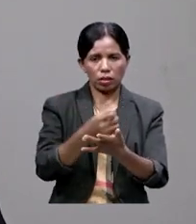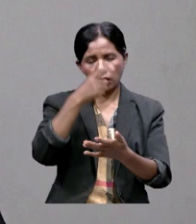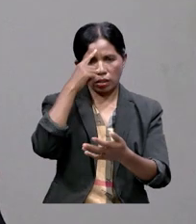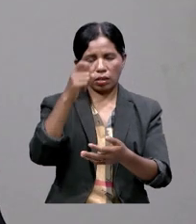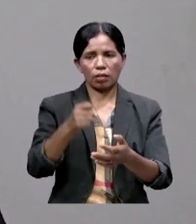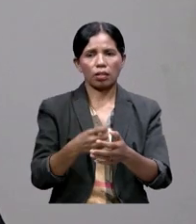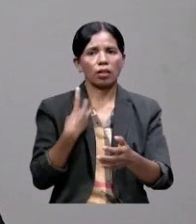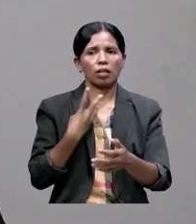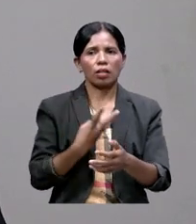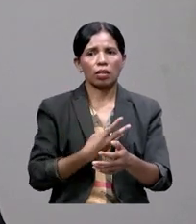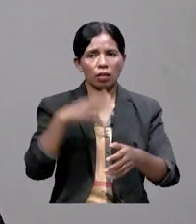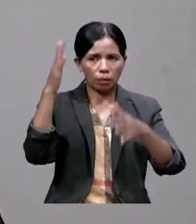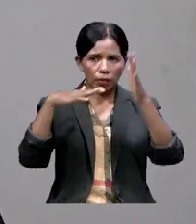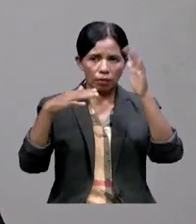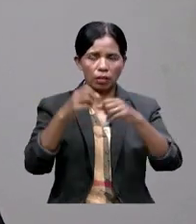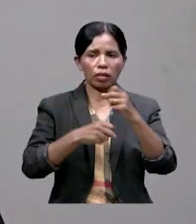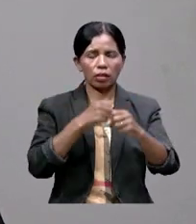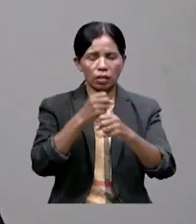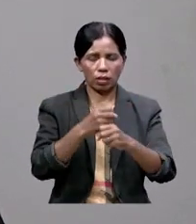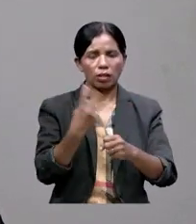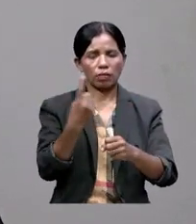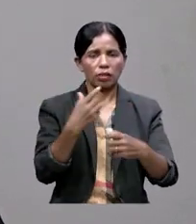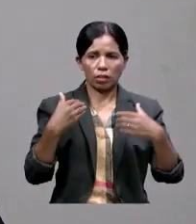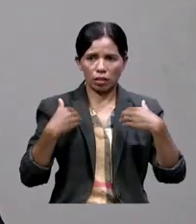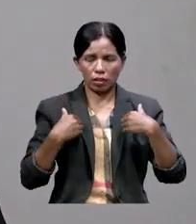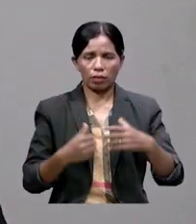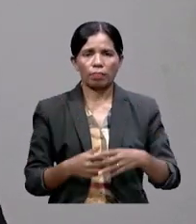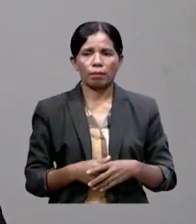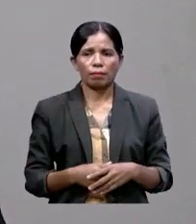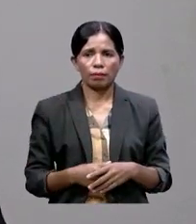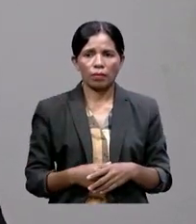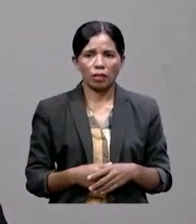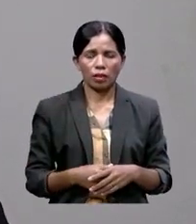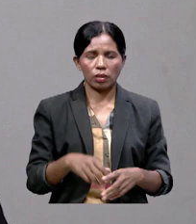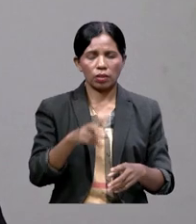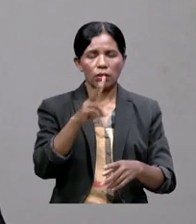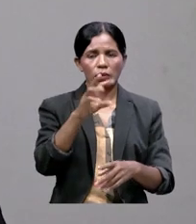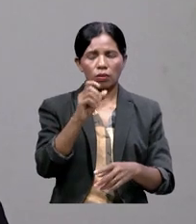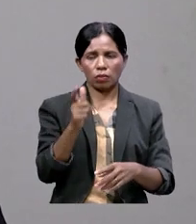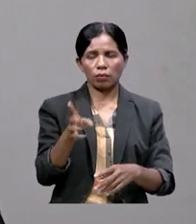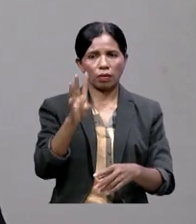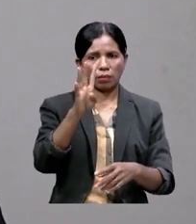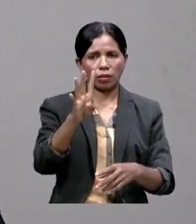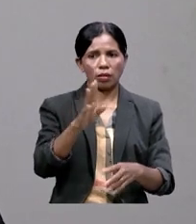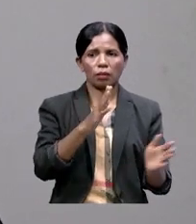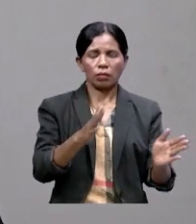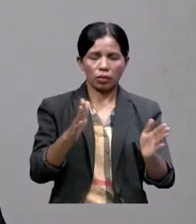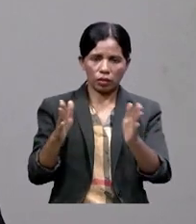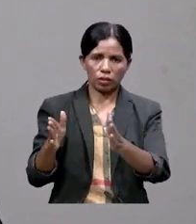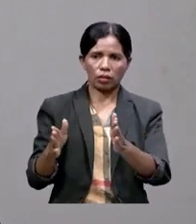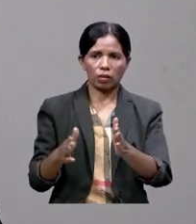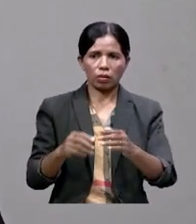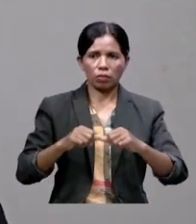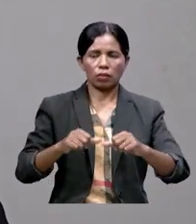i tenia problema ne caratina sempre ia neve so ke ba 2000 orsamento 2024 no processo foi maga la